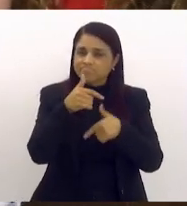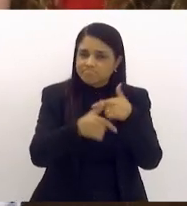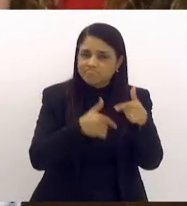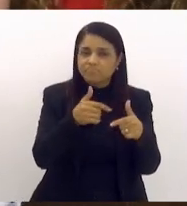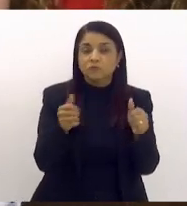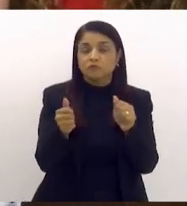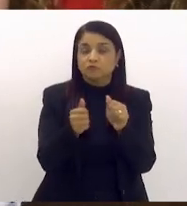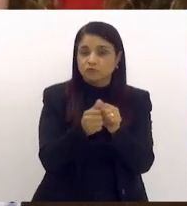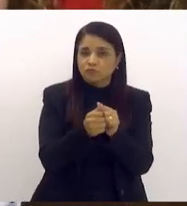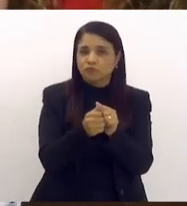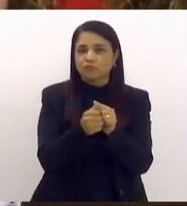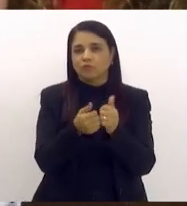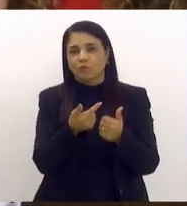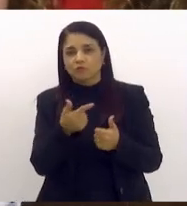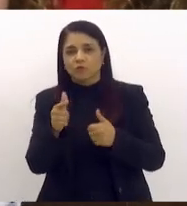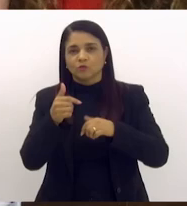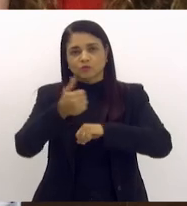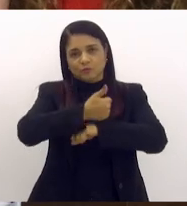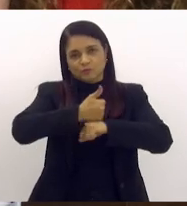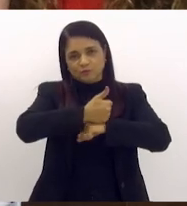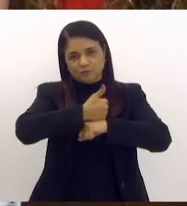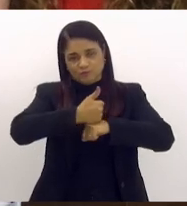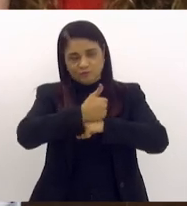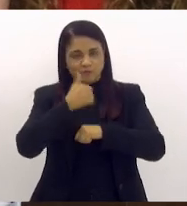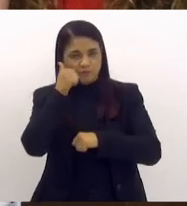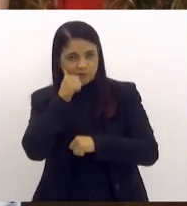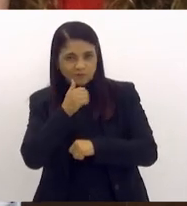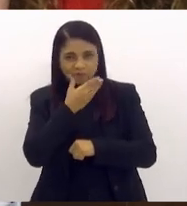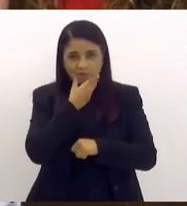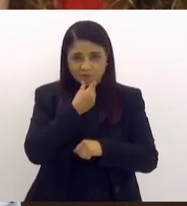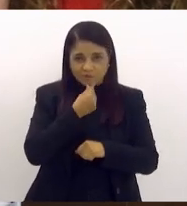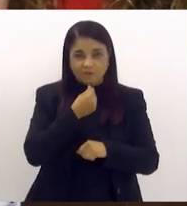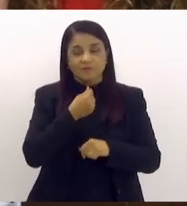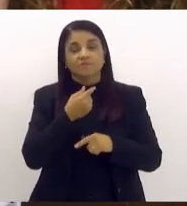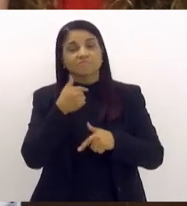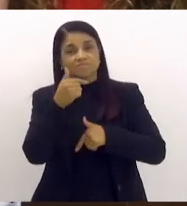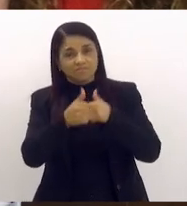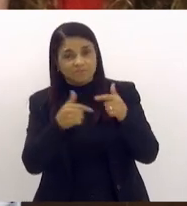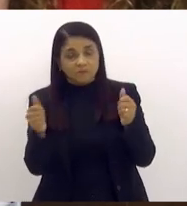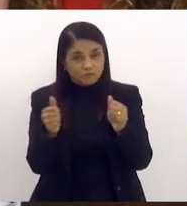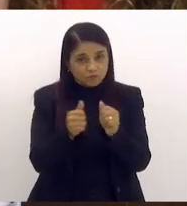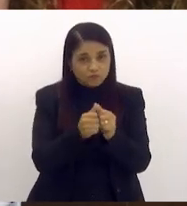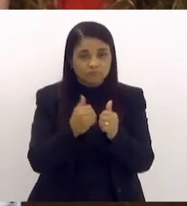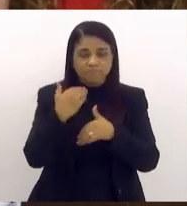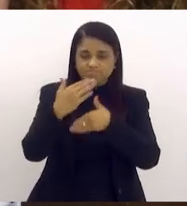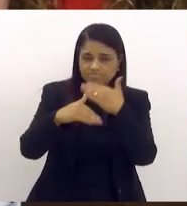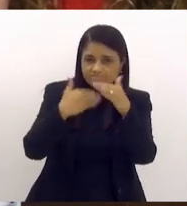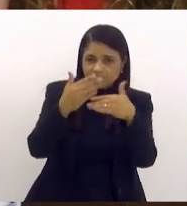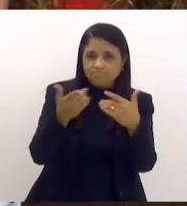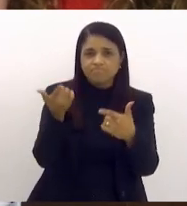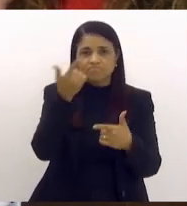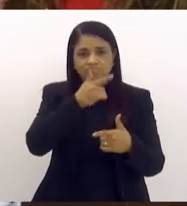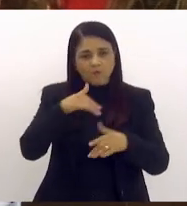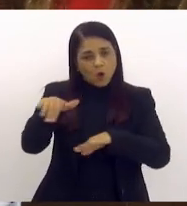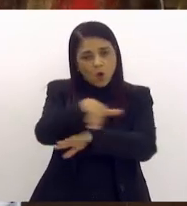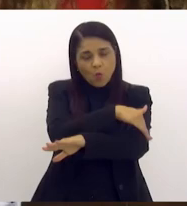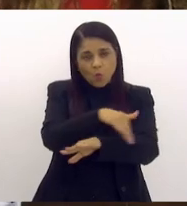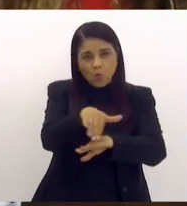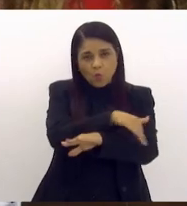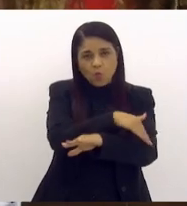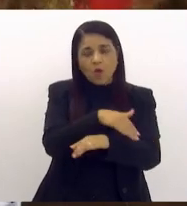com os demais trabalhadores e trabalhadoras é para isso é junto Que nós vamos construir que nós vamos às ruas como